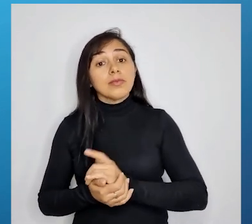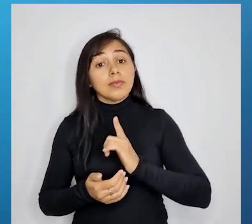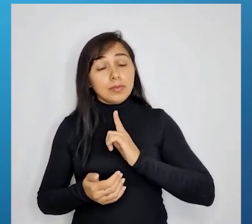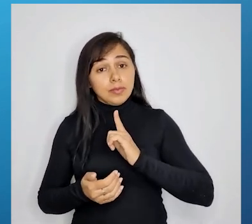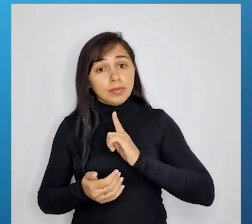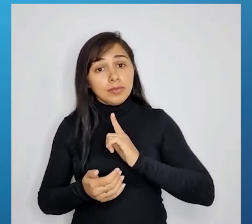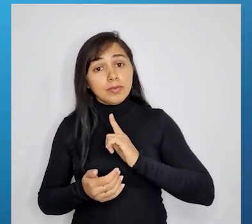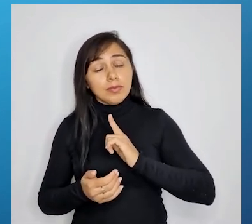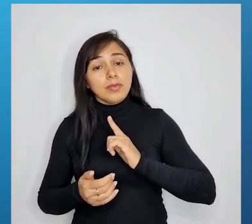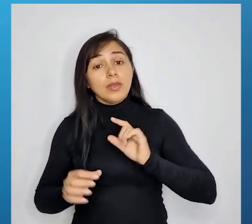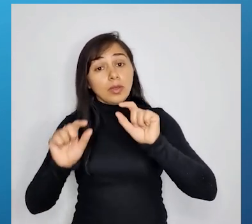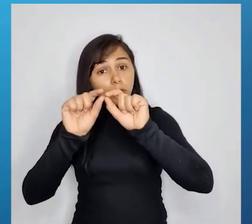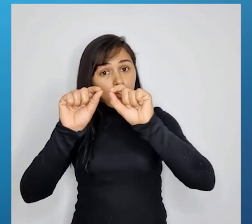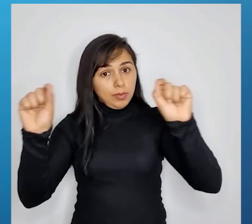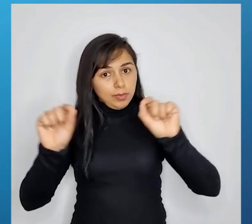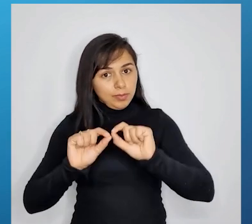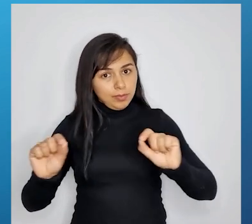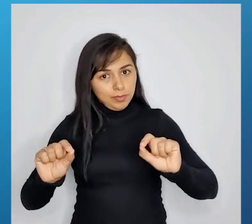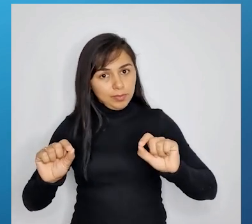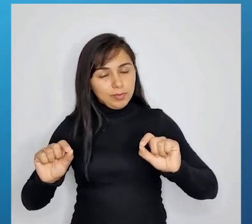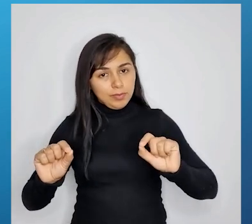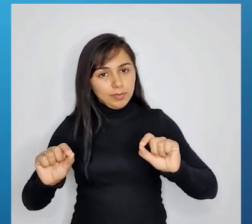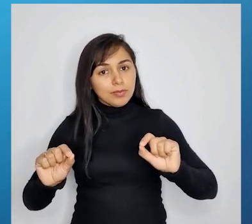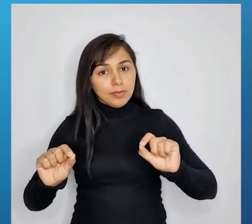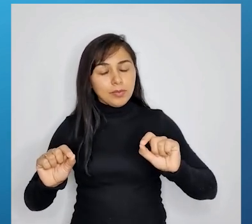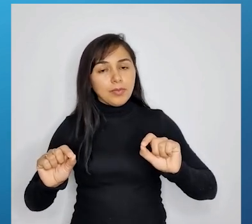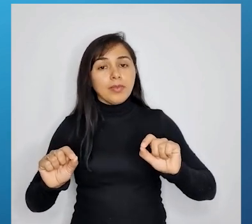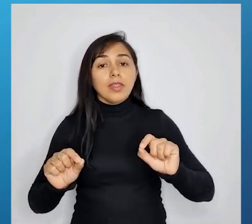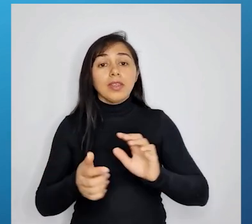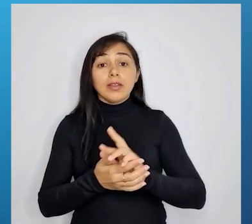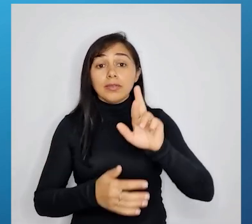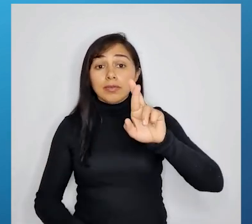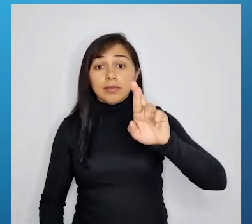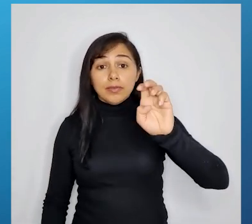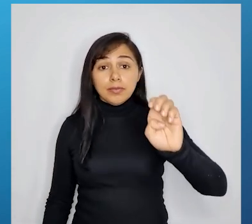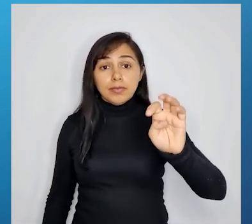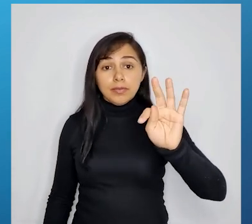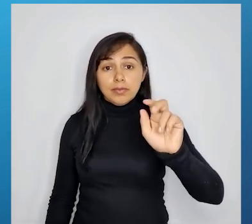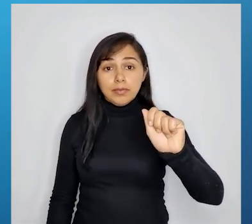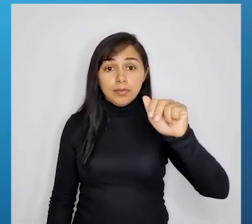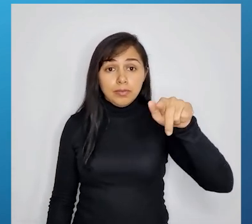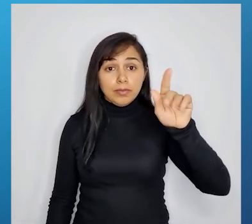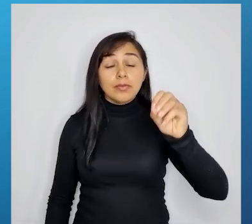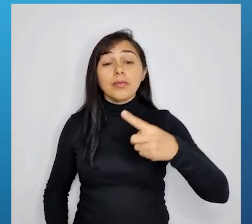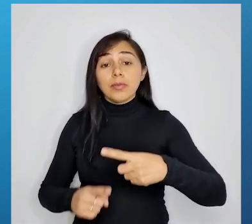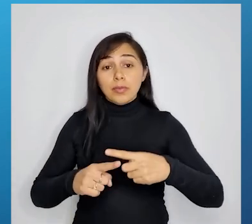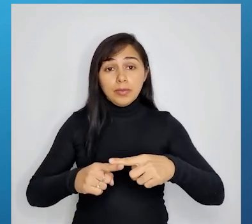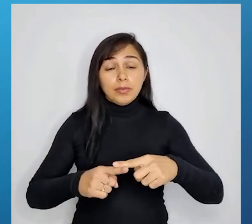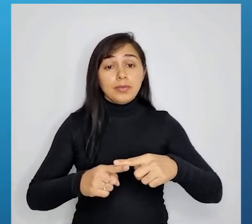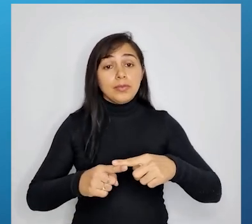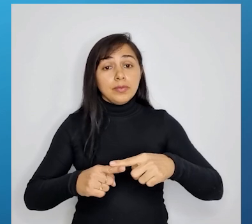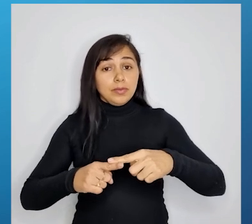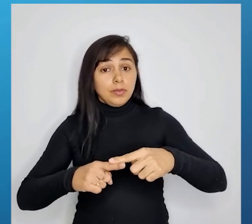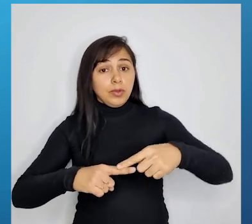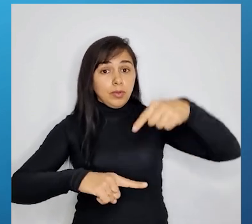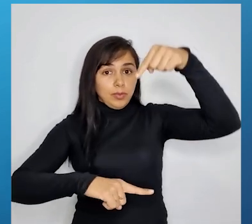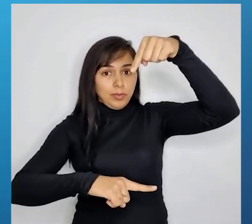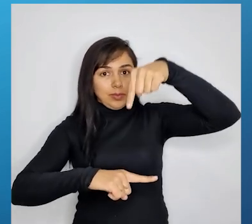retângulo, que está aí embaixo na imagem, é o trapézio no qual um dos lados não paralelos